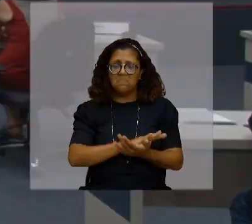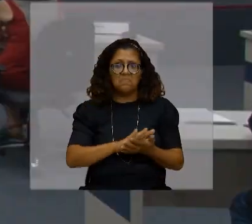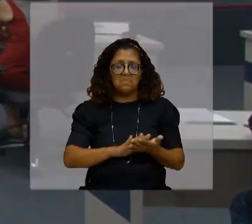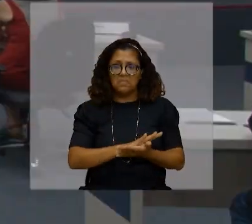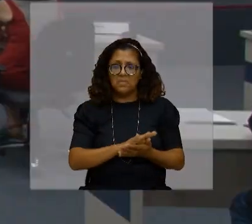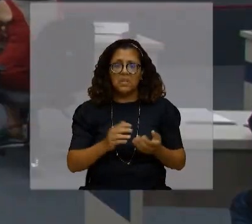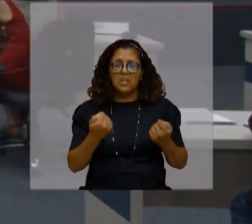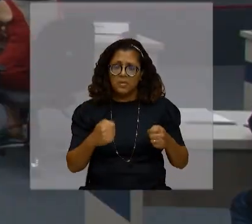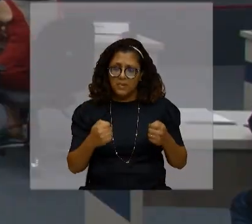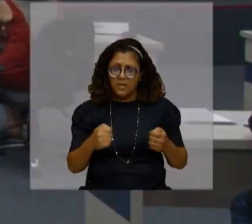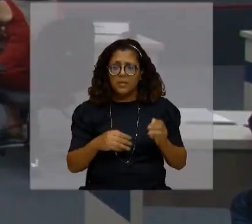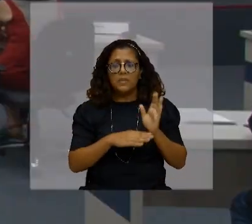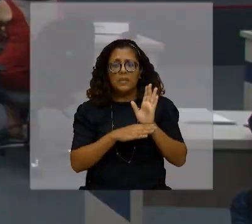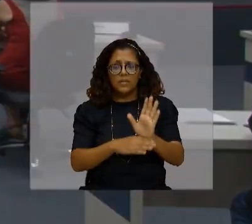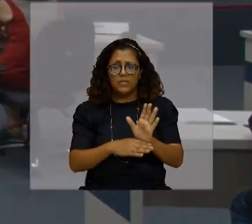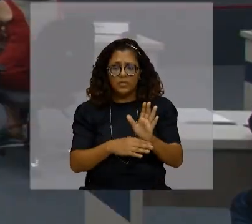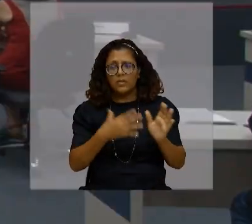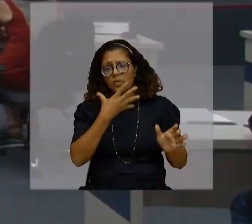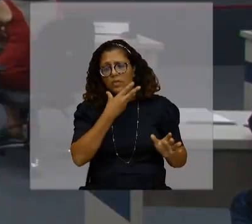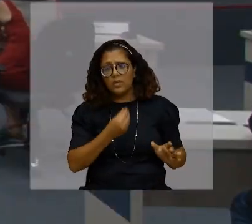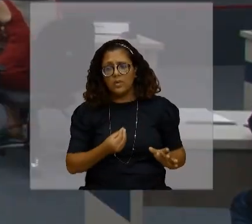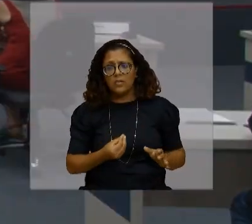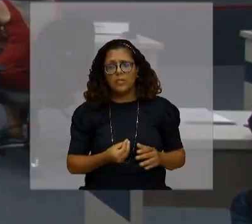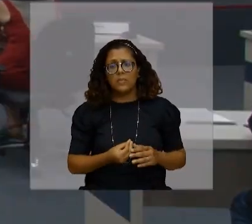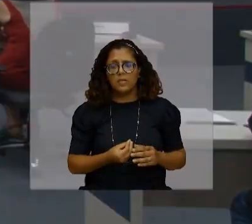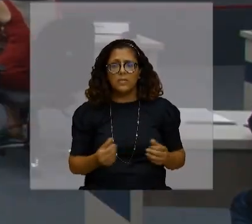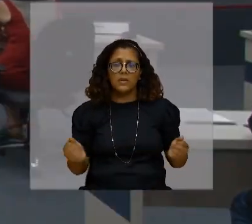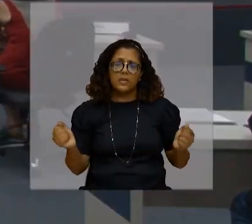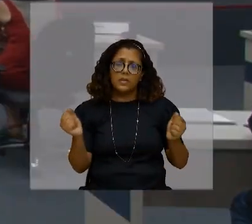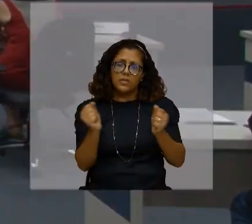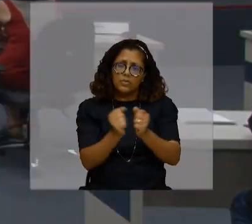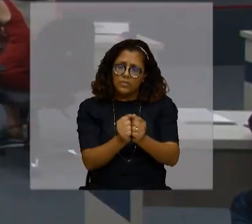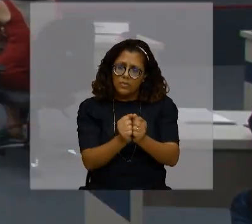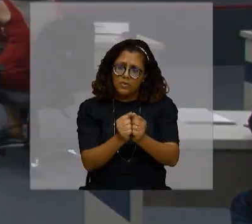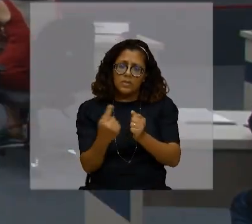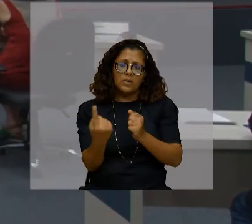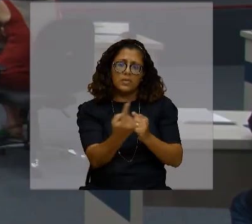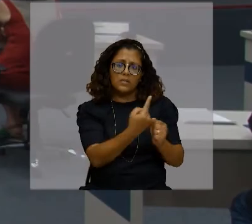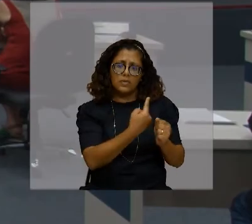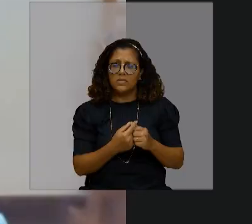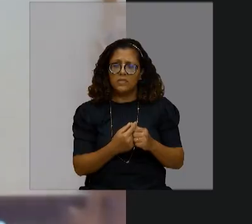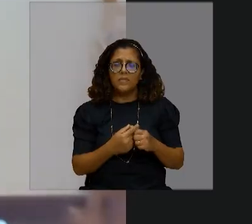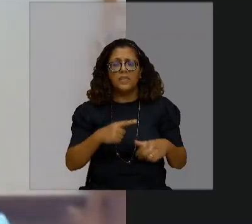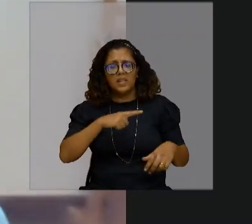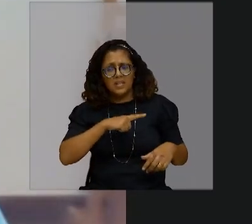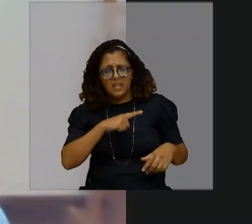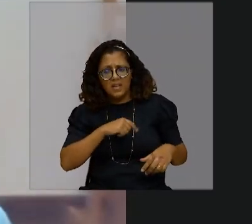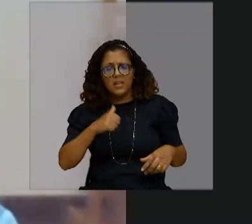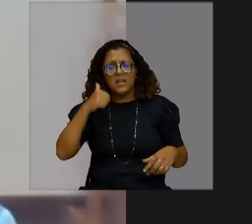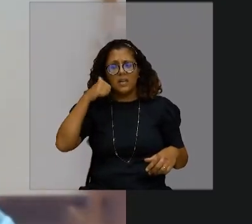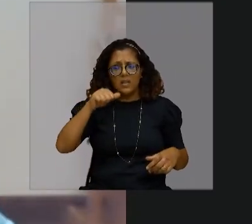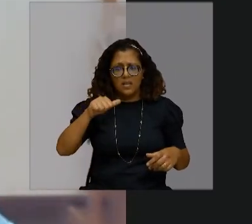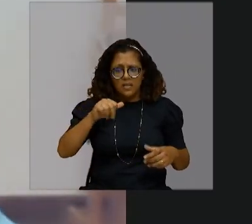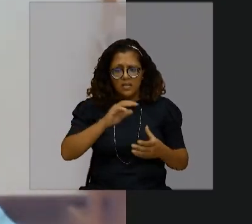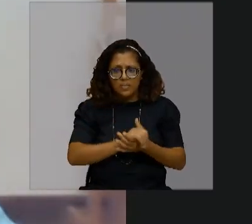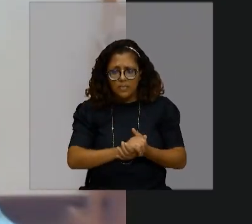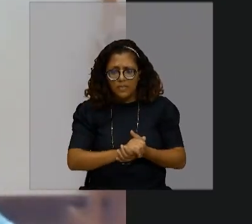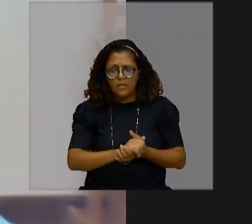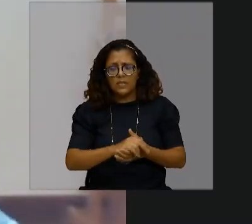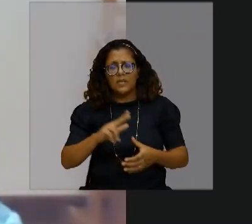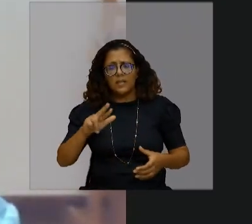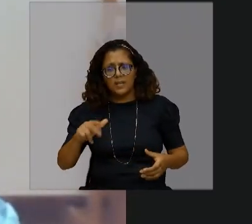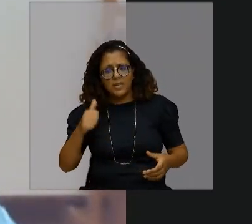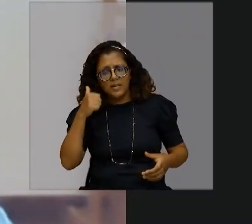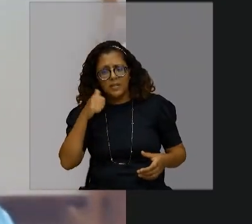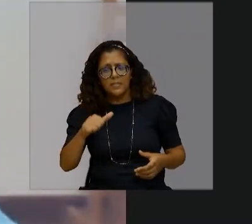foi constatado que a cada 9 horas uma mulher é assassinada no país delegada Rose ainda pediu